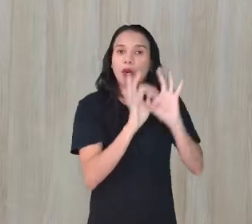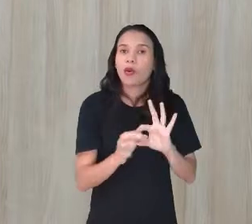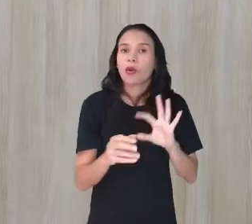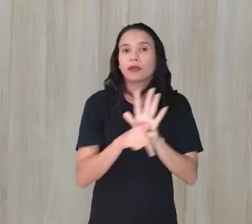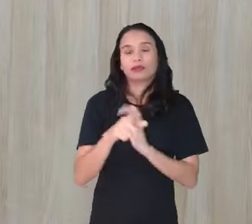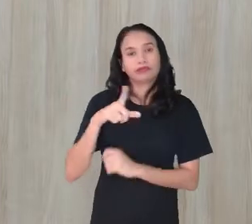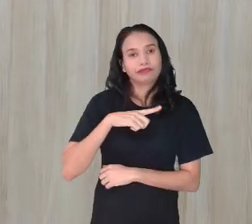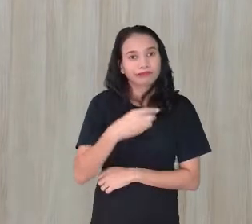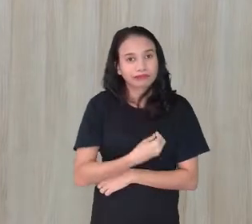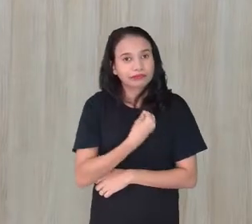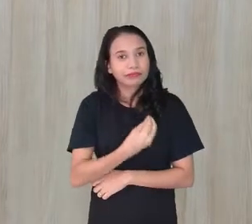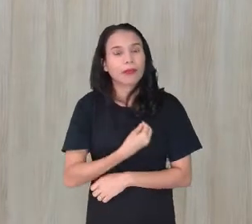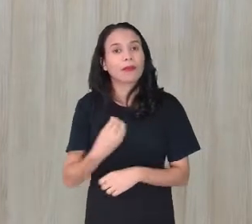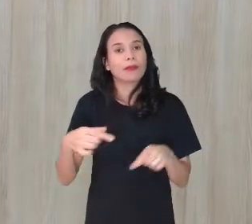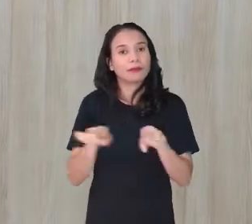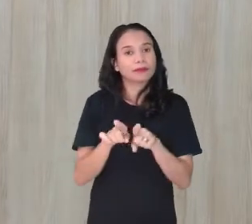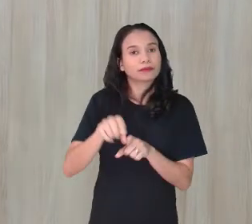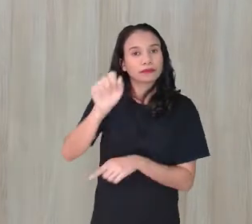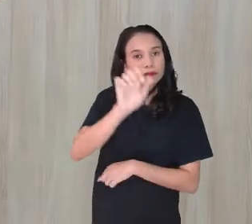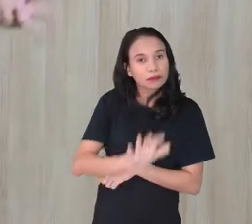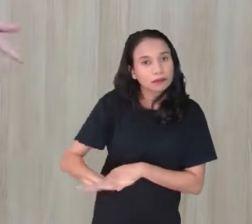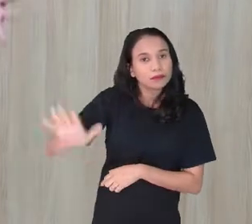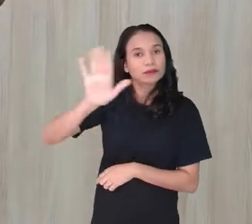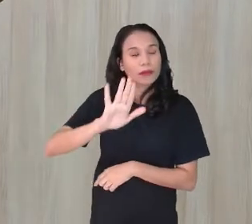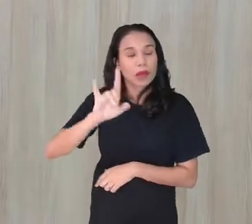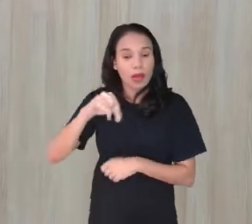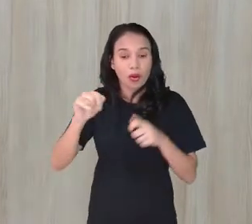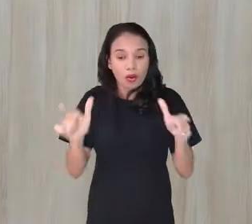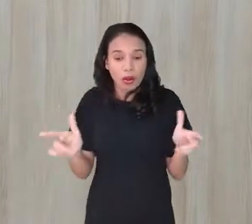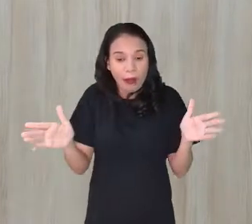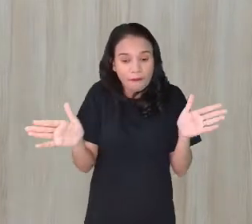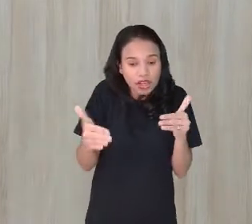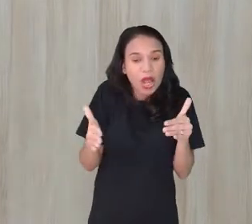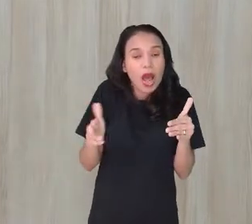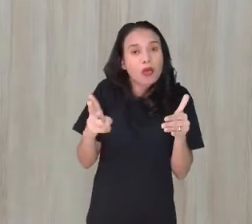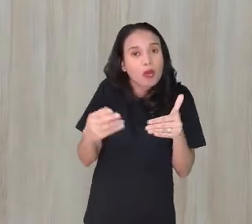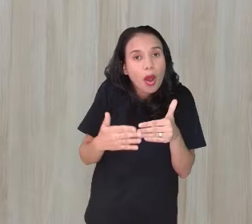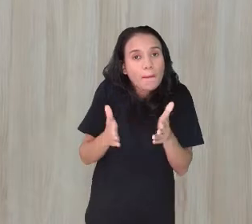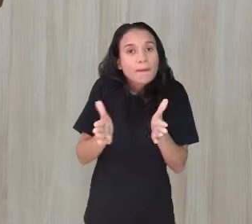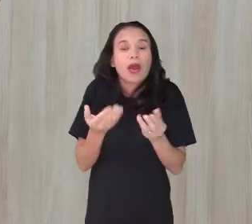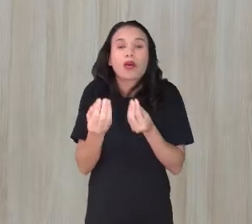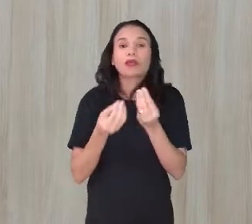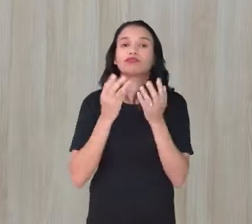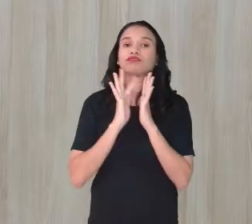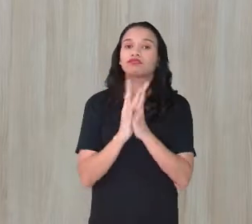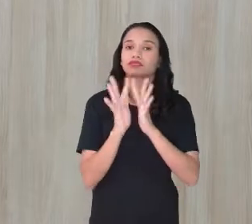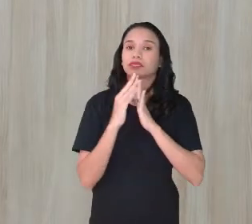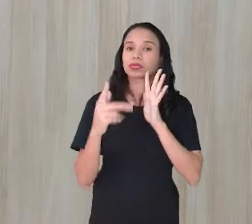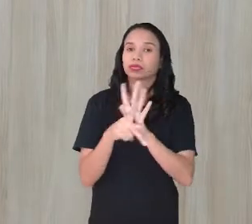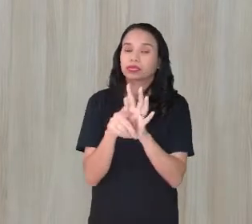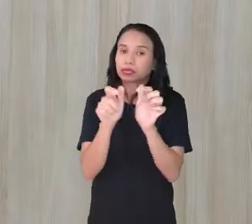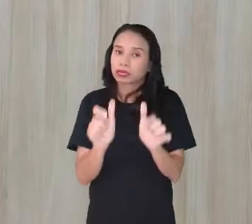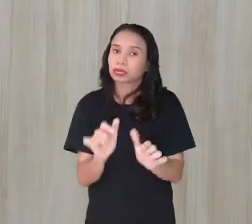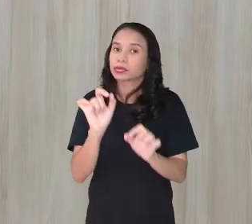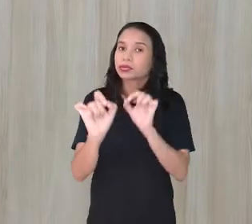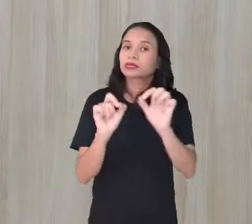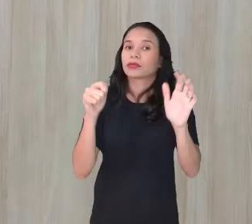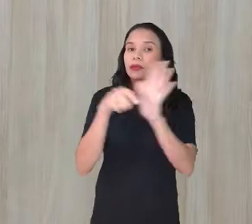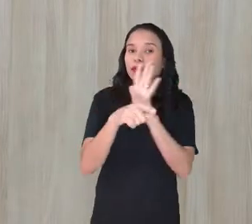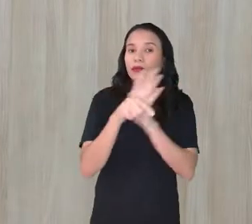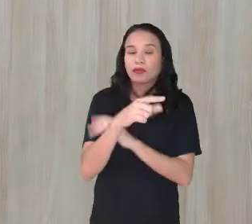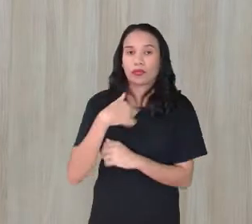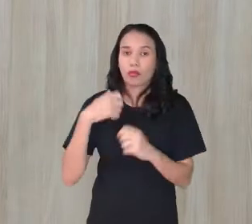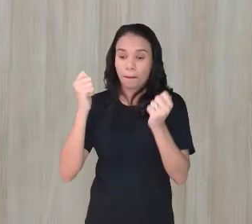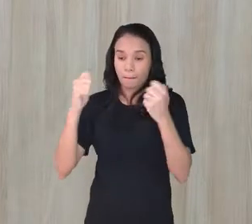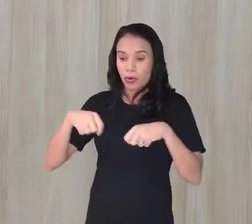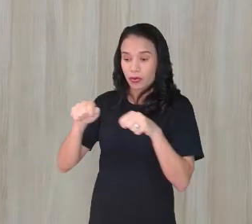ser produzida, se eu estou num espaço aberto, se eu estou num espaço fechado, qual é a dinâmica do lugar, quais são as perguntas que eu vou